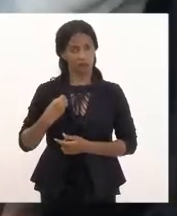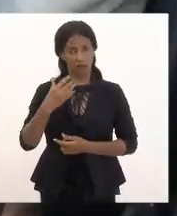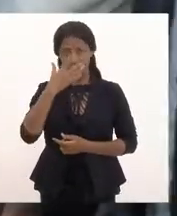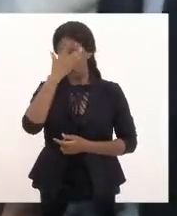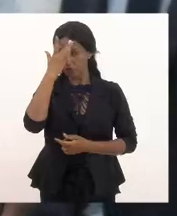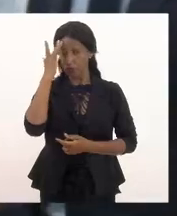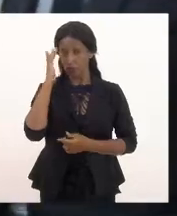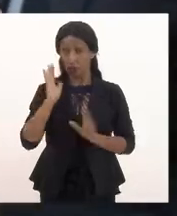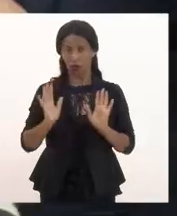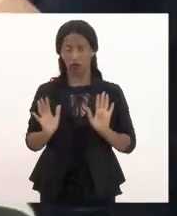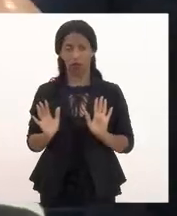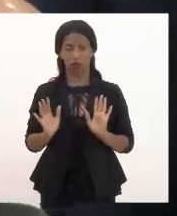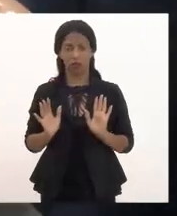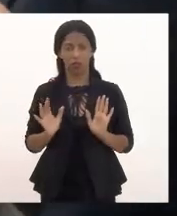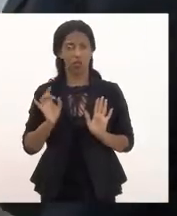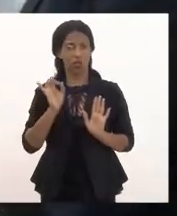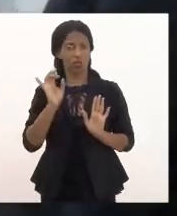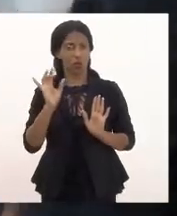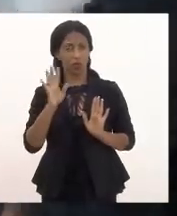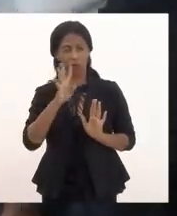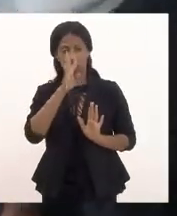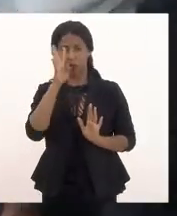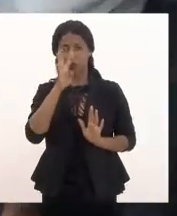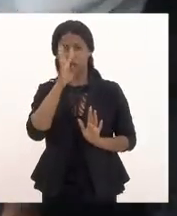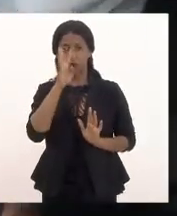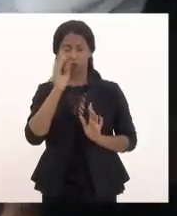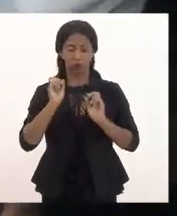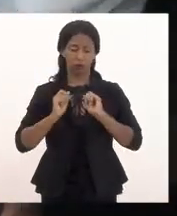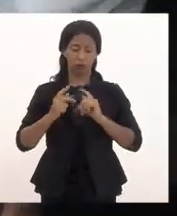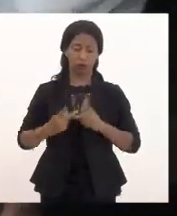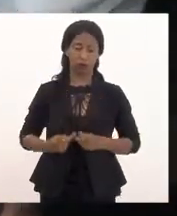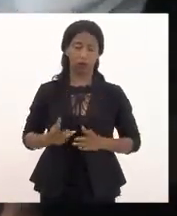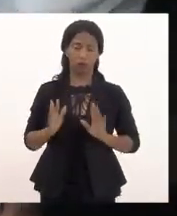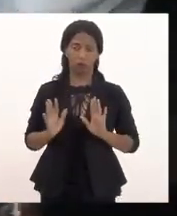né? Só para a gente não extrapolar o limite da humanidade.